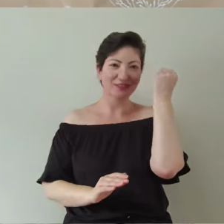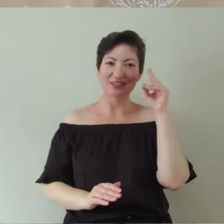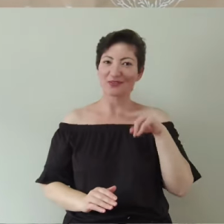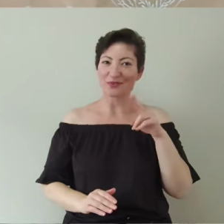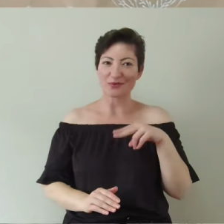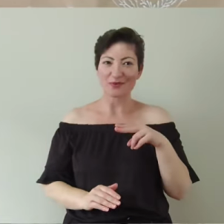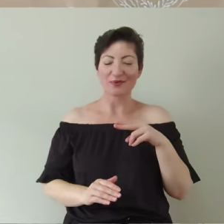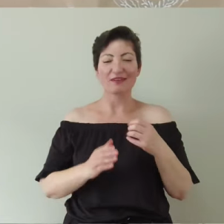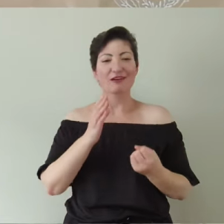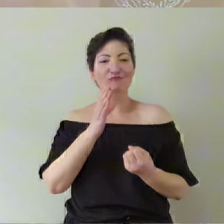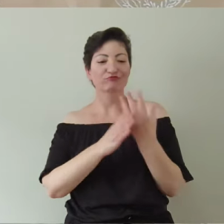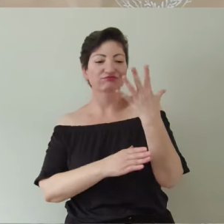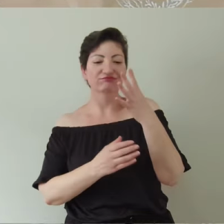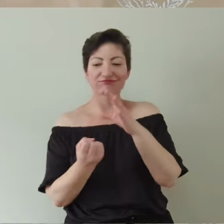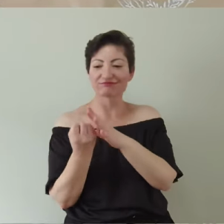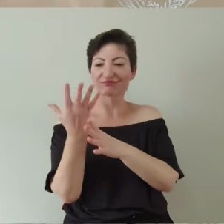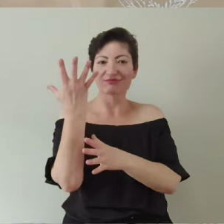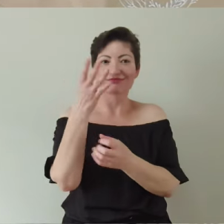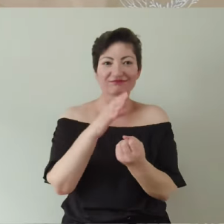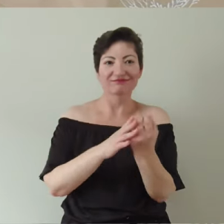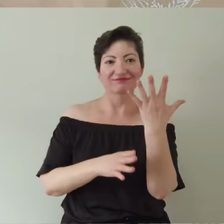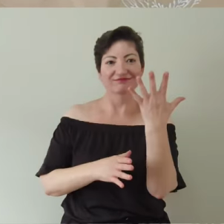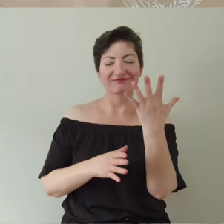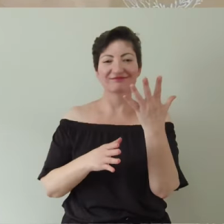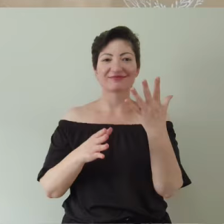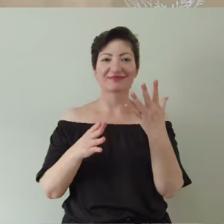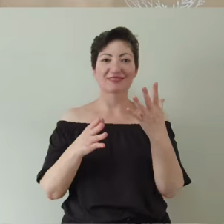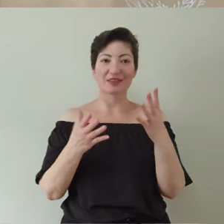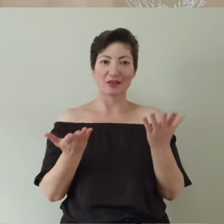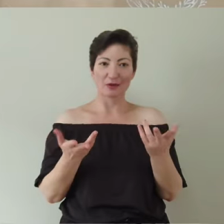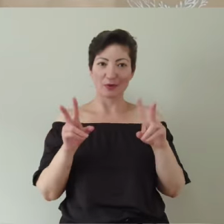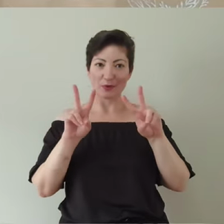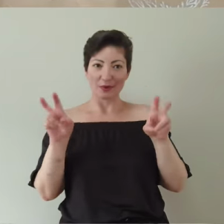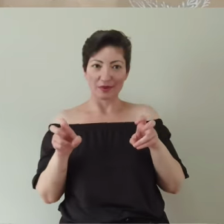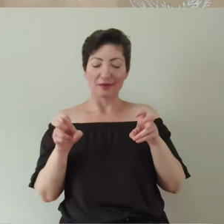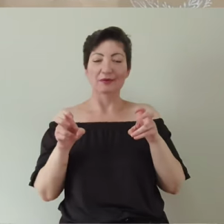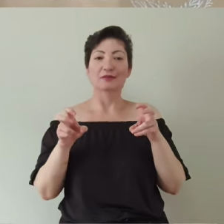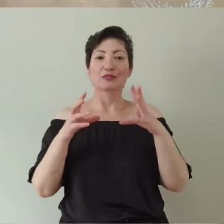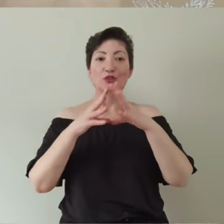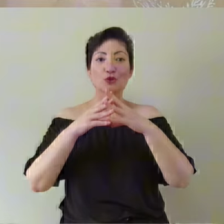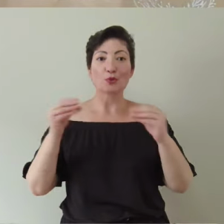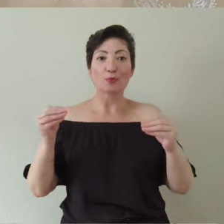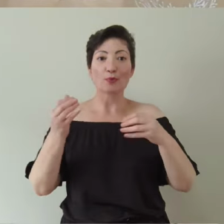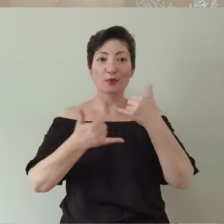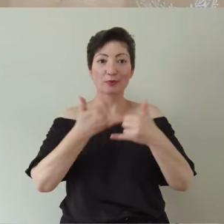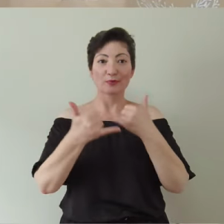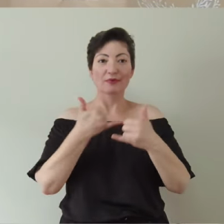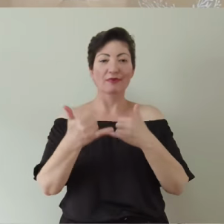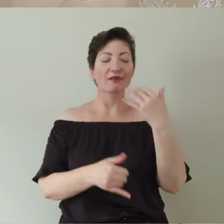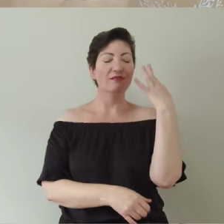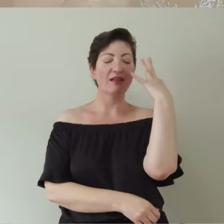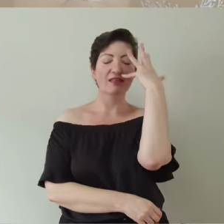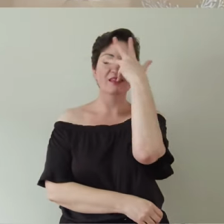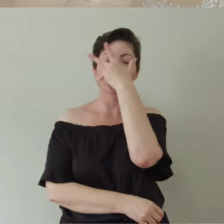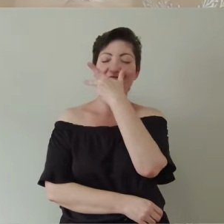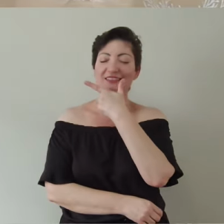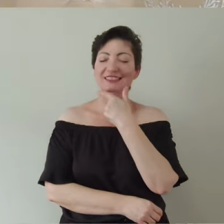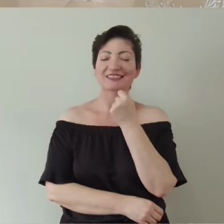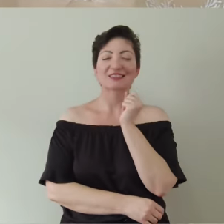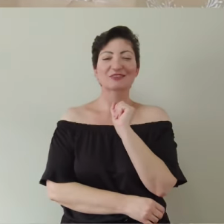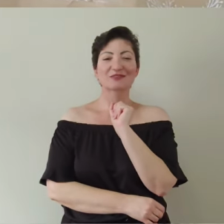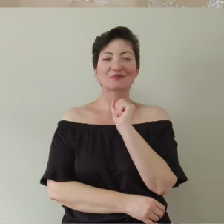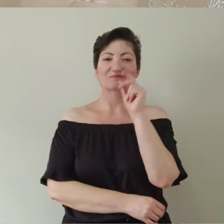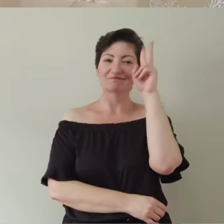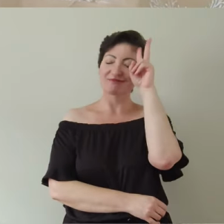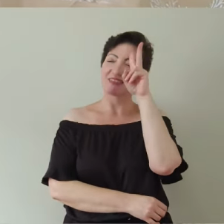E a gente ia criando. E o Ai Sumir os Brinquedos foi uma coisa muito linda também, não sei se vocês lembram, mas foi quando a